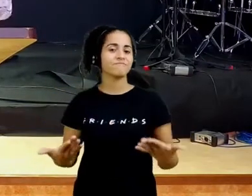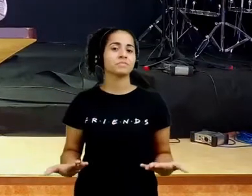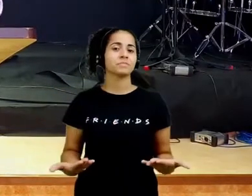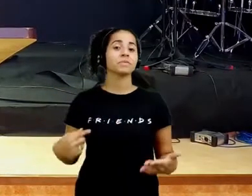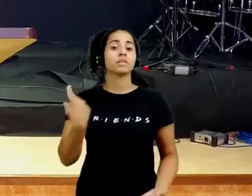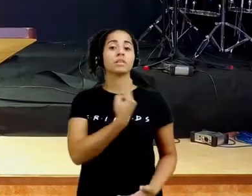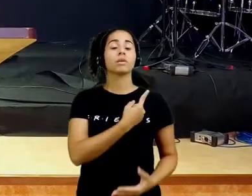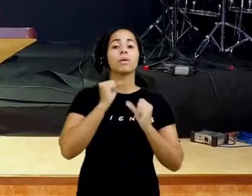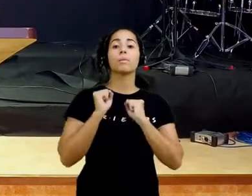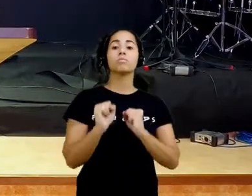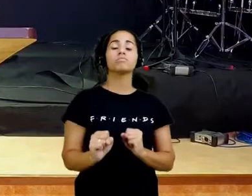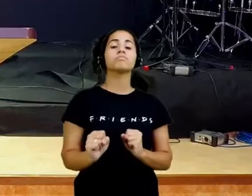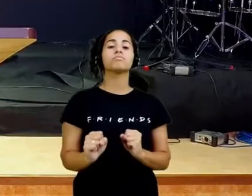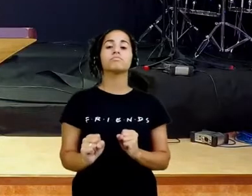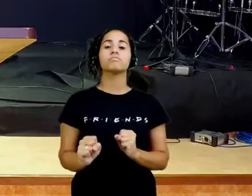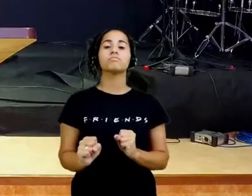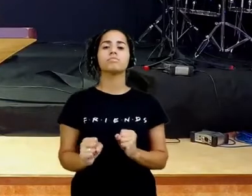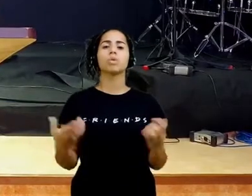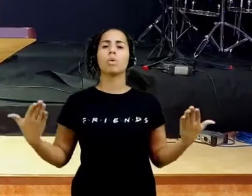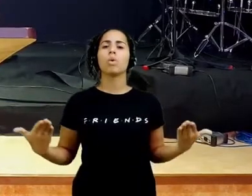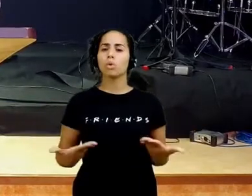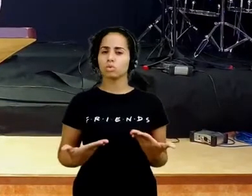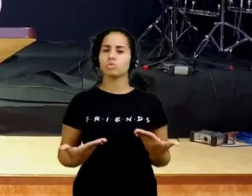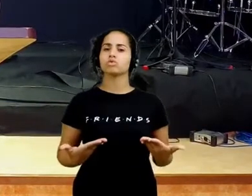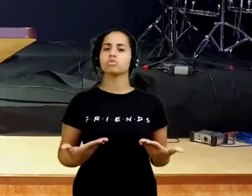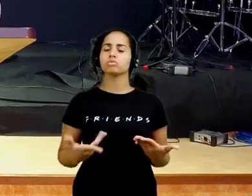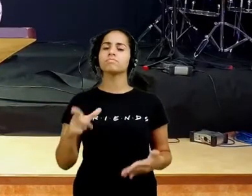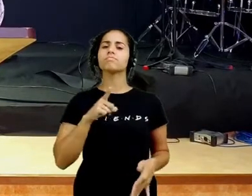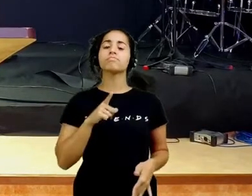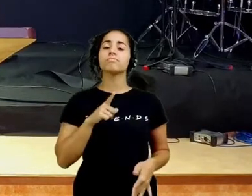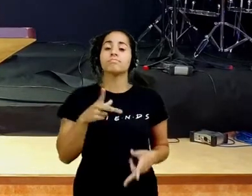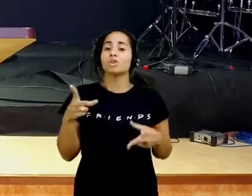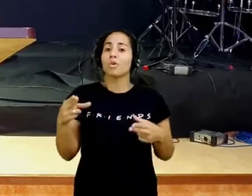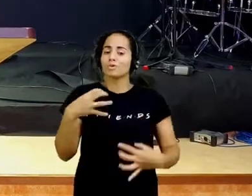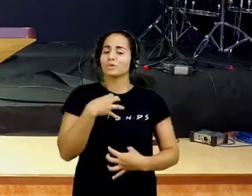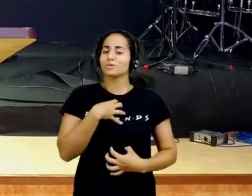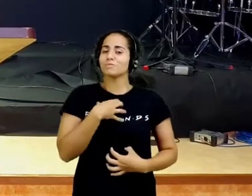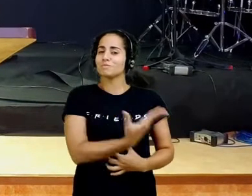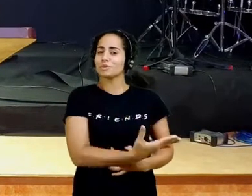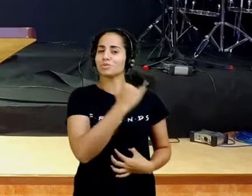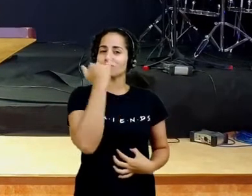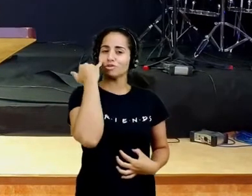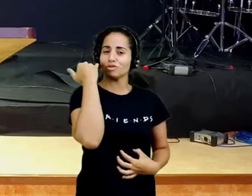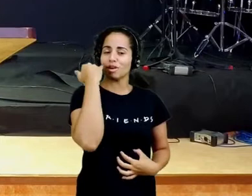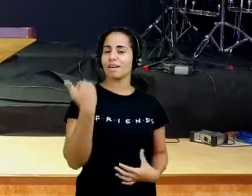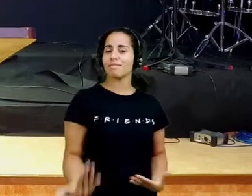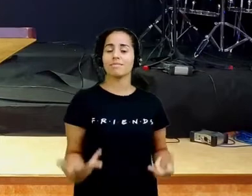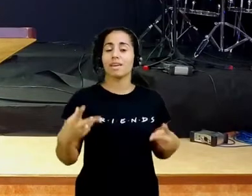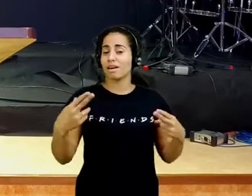Que nós possamos, queridos, nos dias atuais, ter esse mesmo sentimento que houve